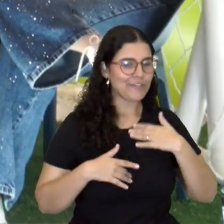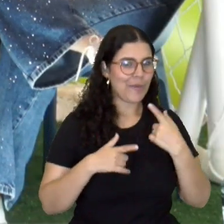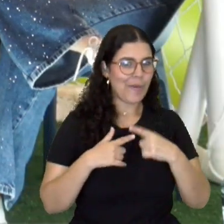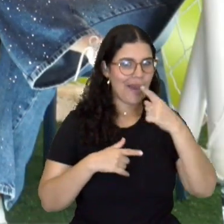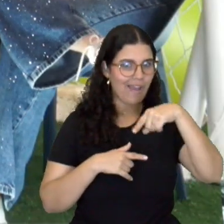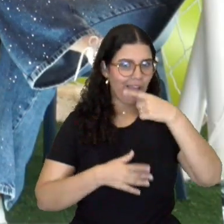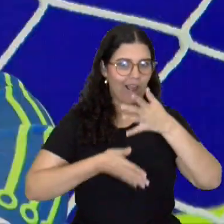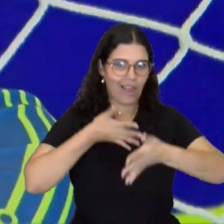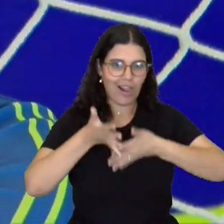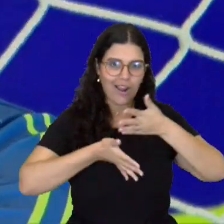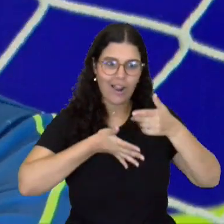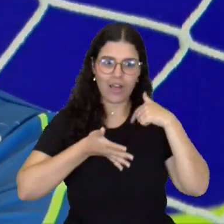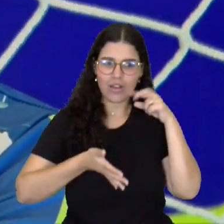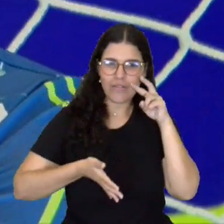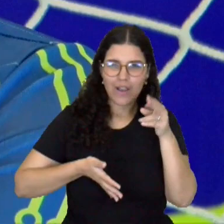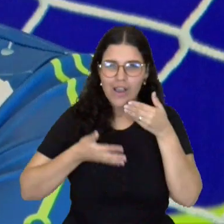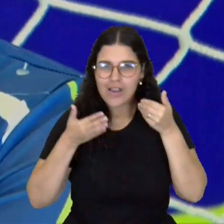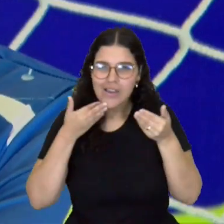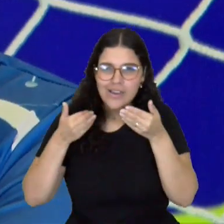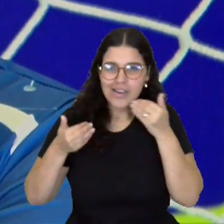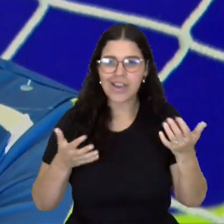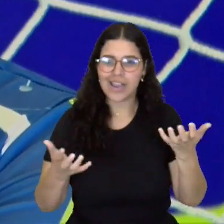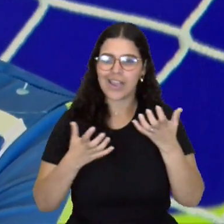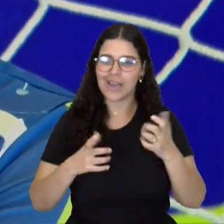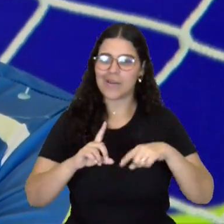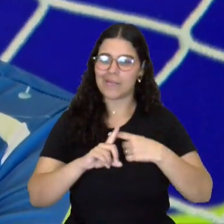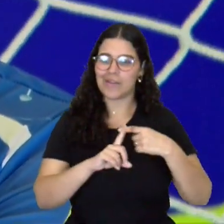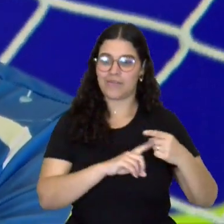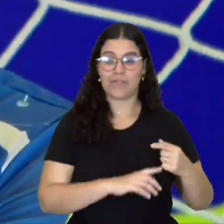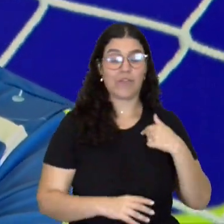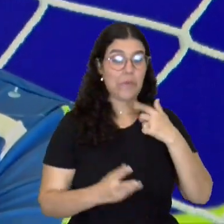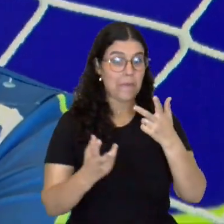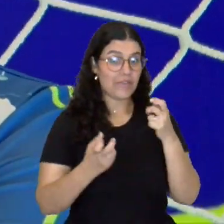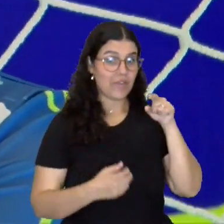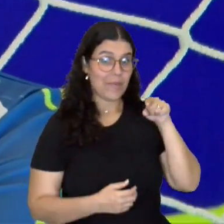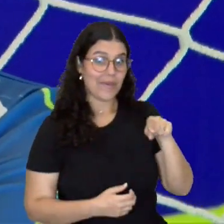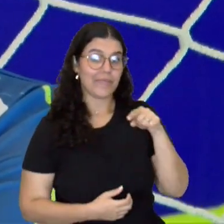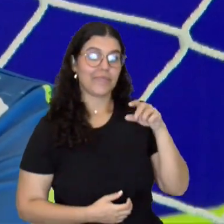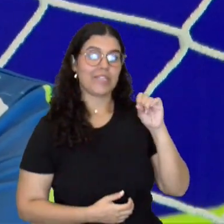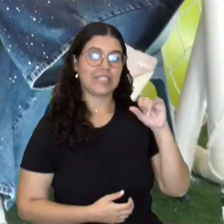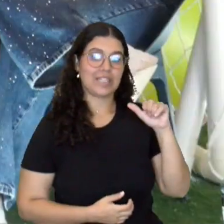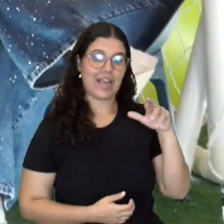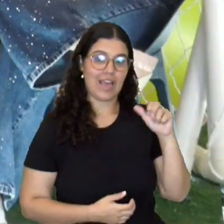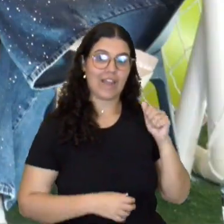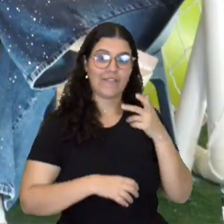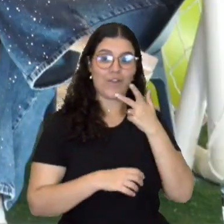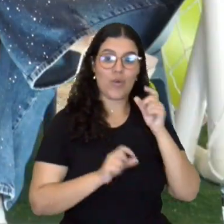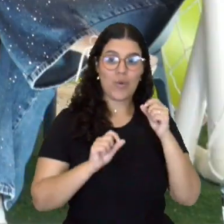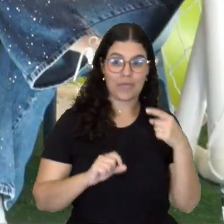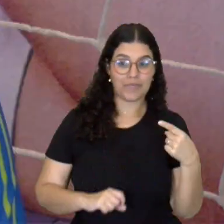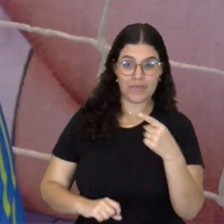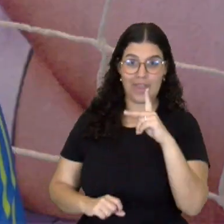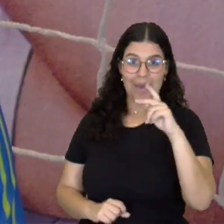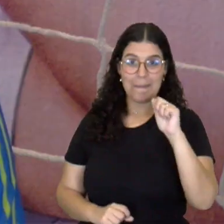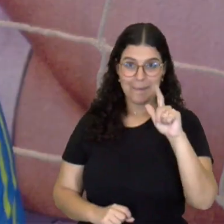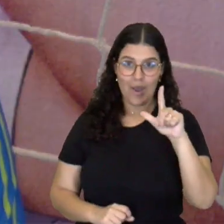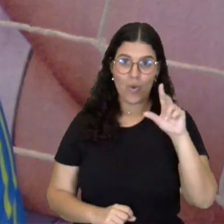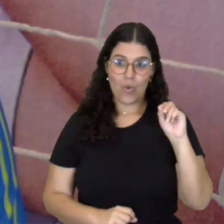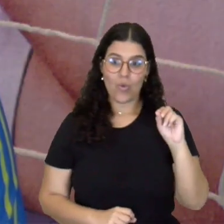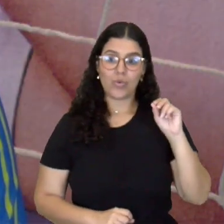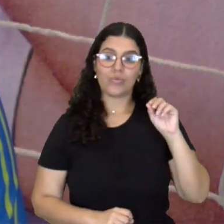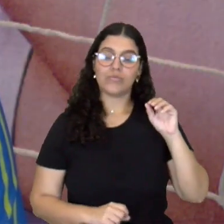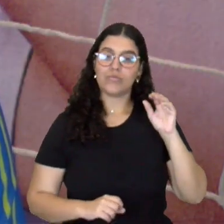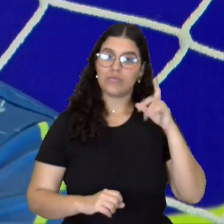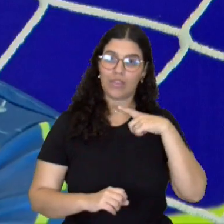Sinara comentou, que o Paulo, né, teve uma equipe na FLL também. E um dos pontos importantes para a gente saber é o que